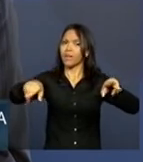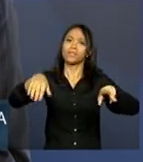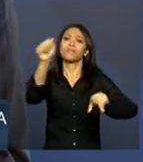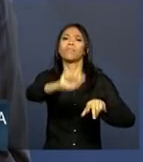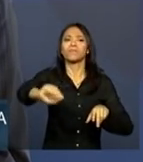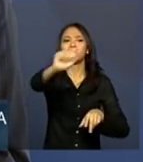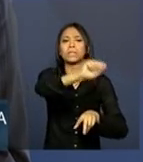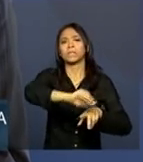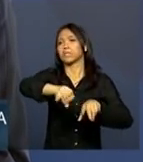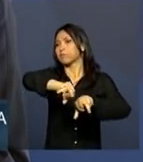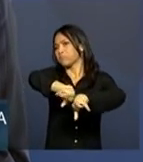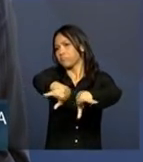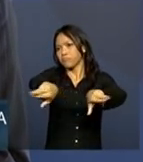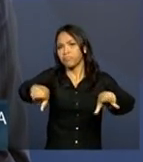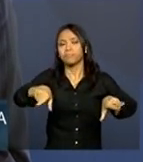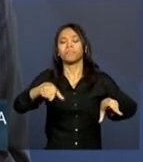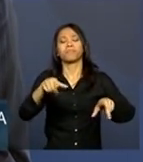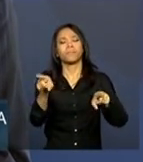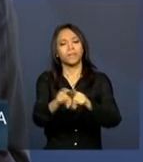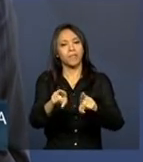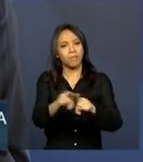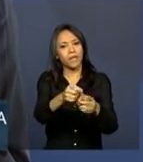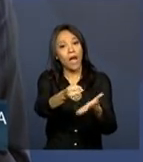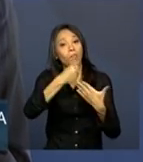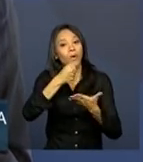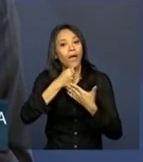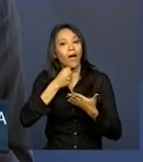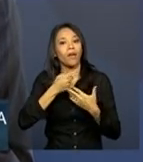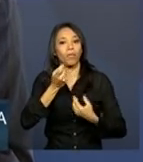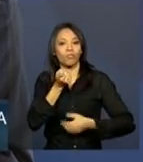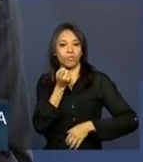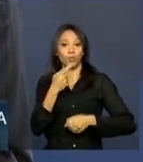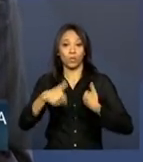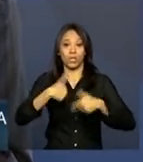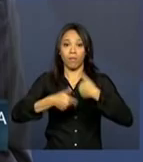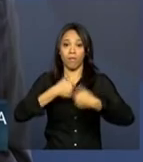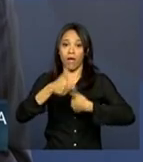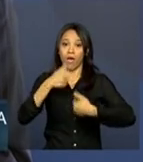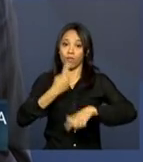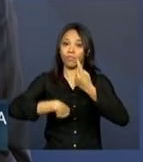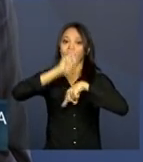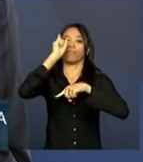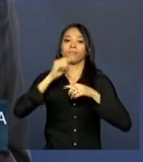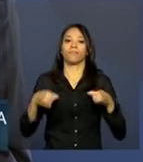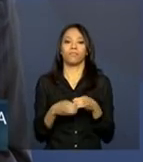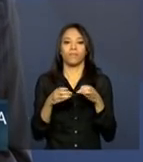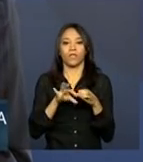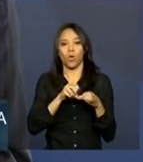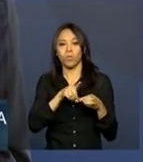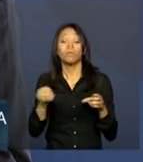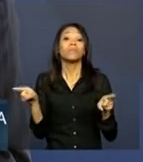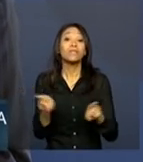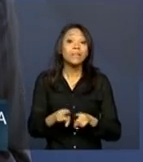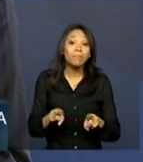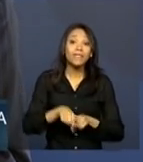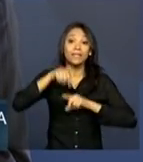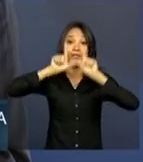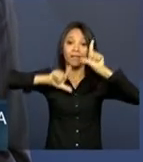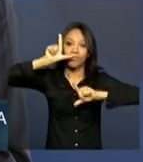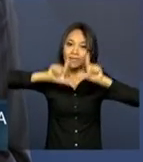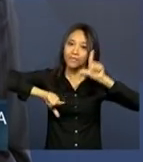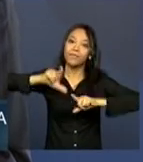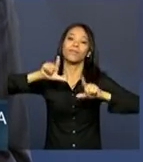concorreram para o êxito do trabalho da comissão o trabalho da Imprensa que fez uma cobertura muito